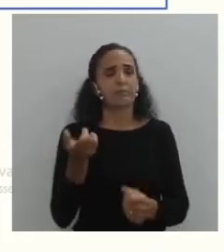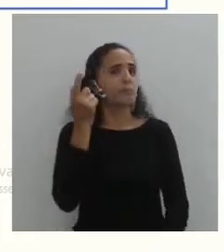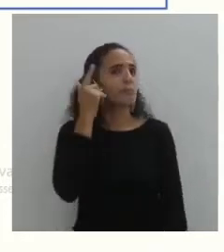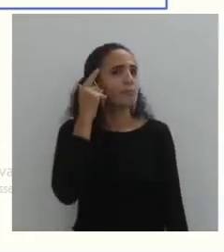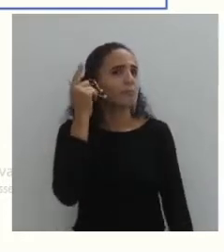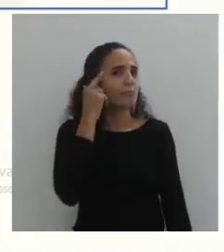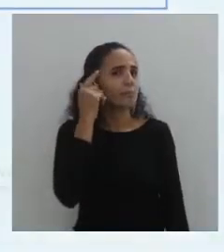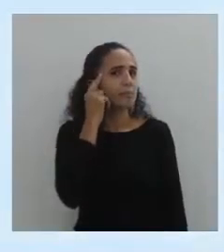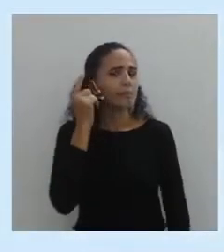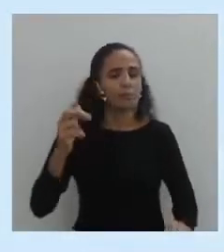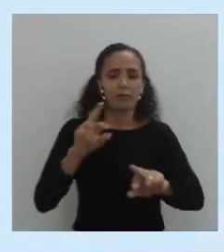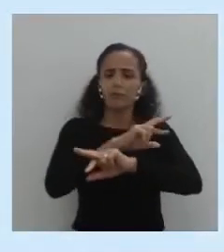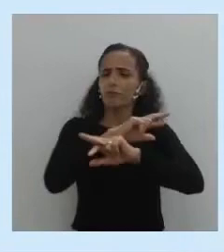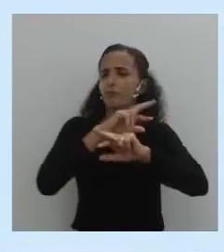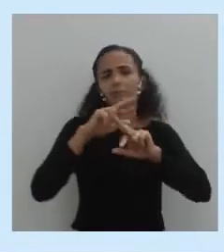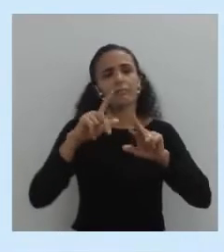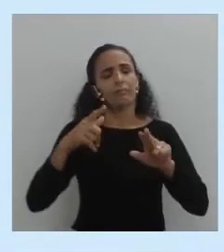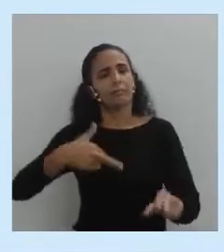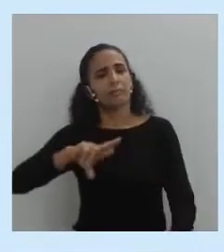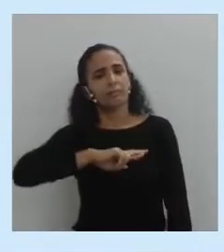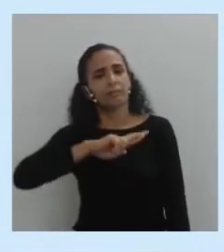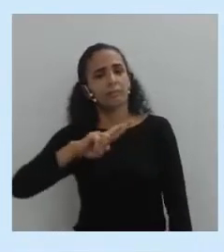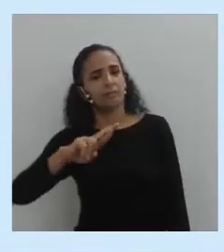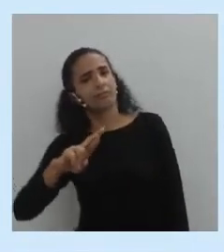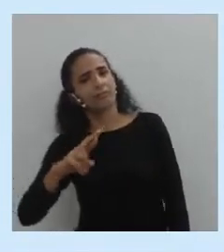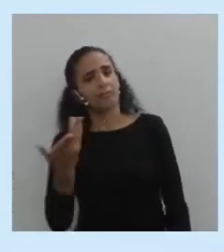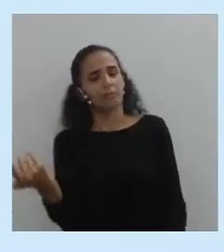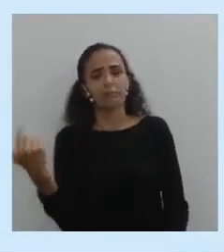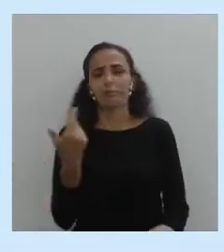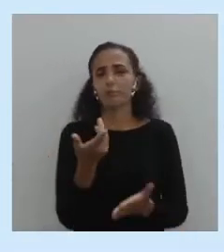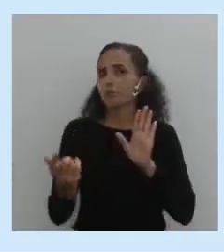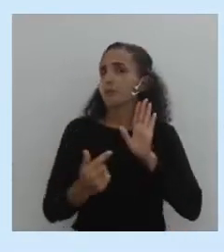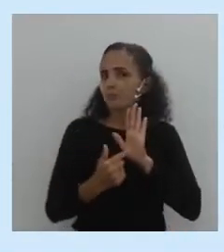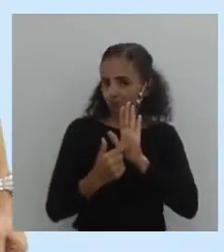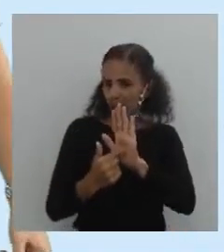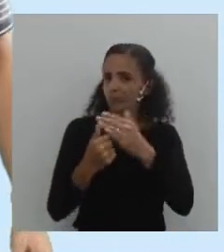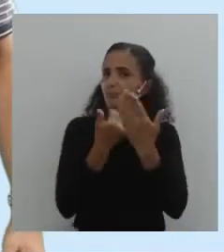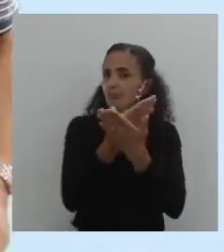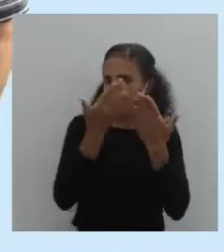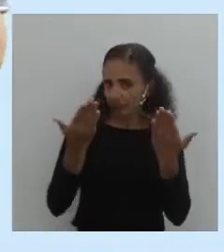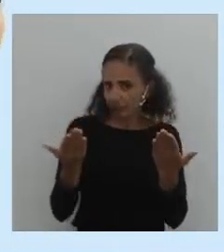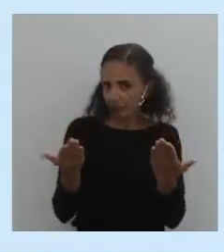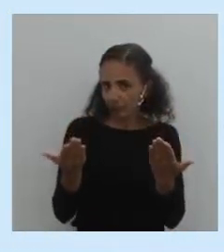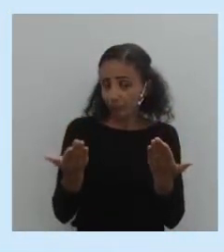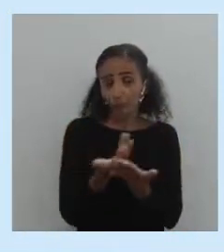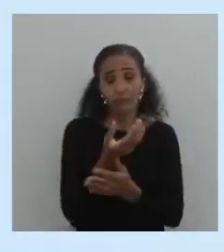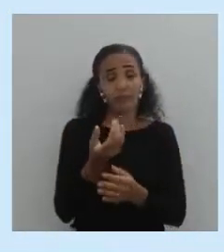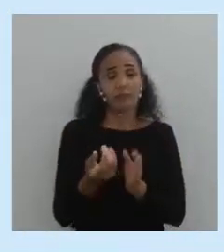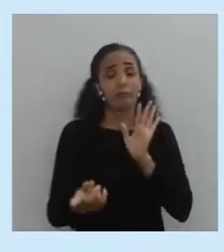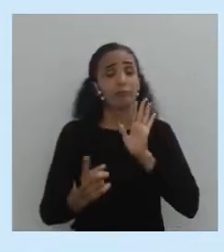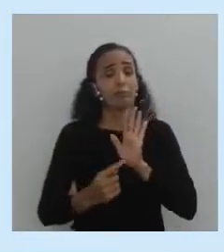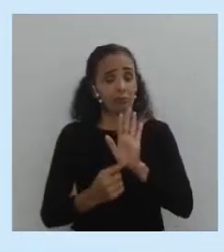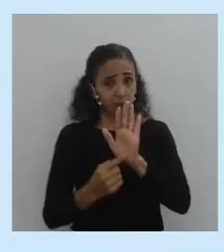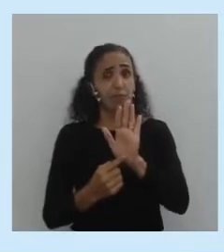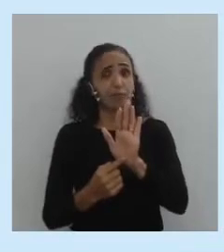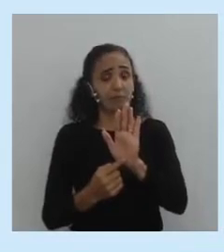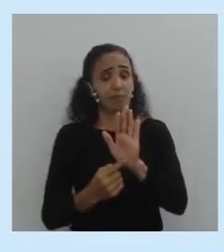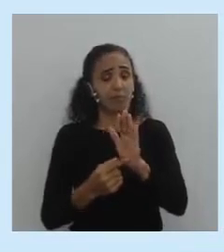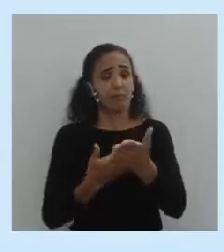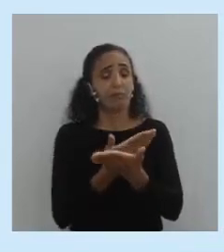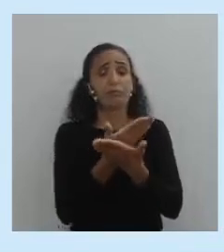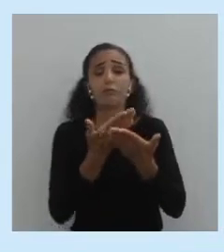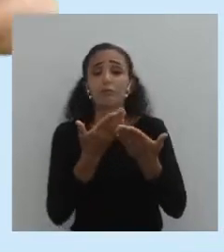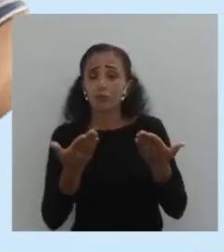veja só, todo esse dado estatístico que mostrei para vocês foi justamente para